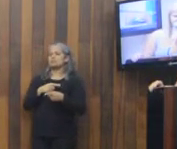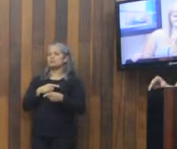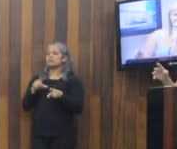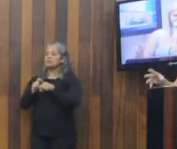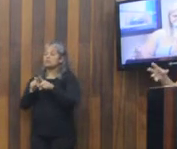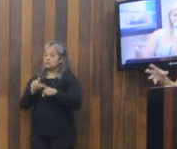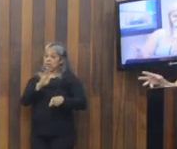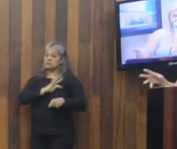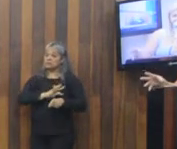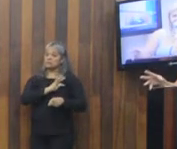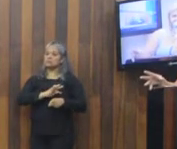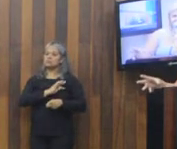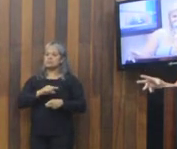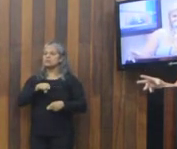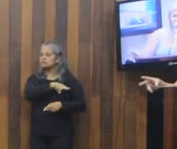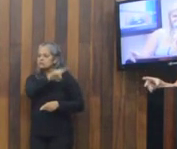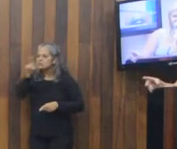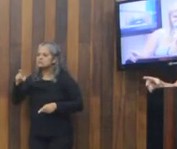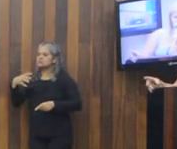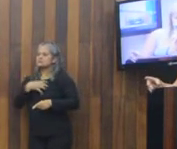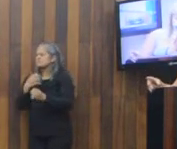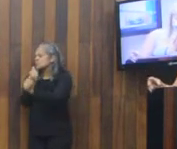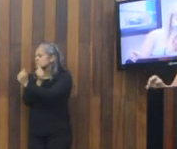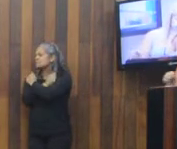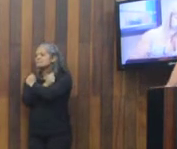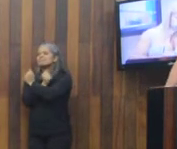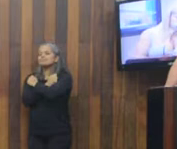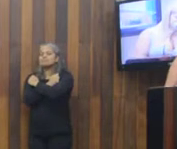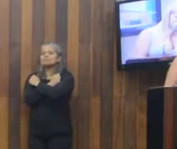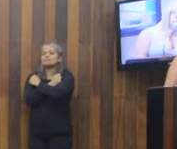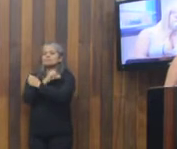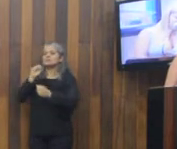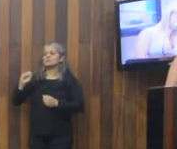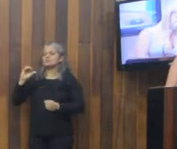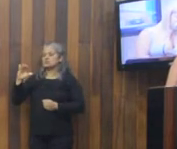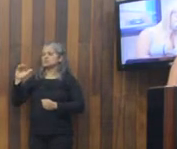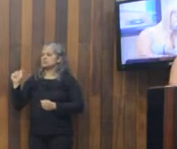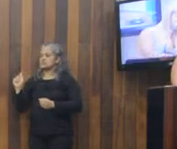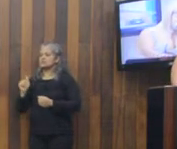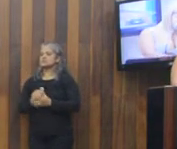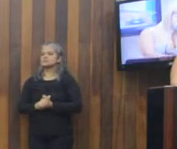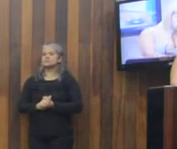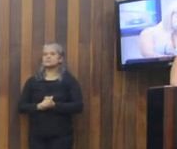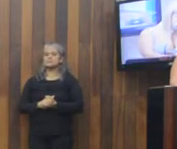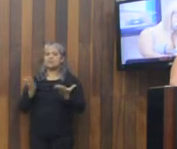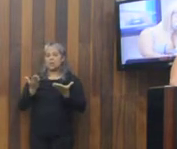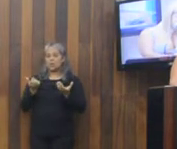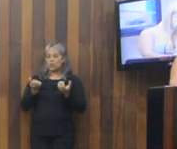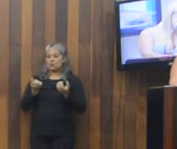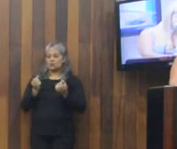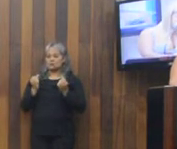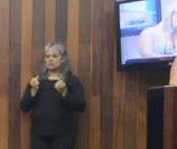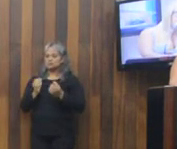Tamoios. E vocês podem se sentir abraçados pela CIA. Para finalizar,